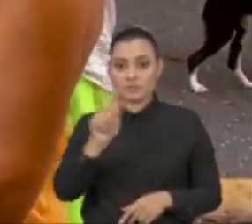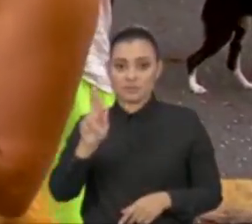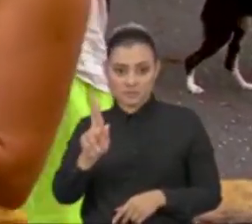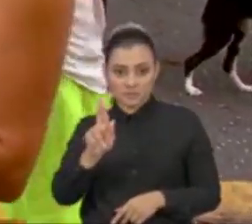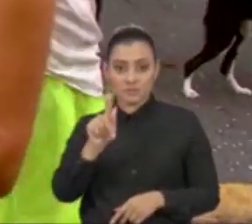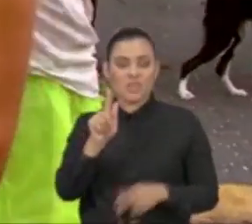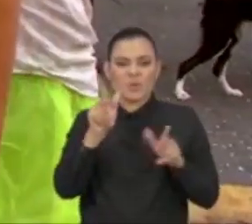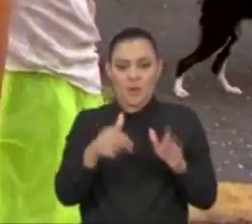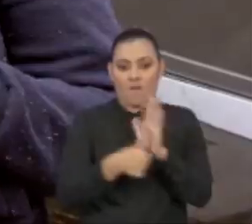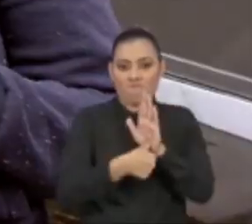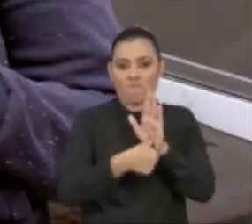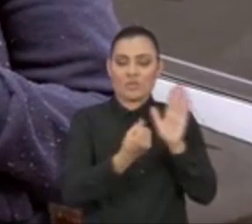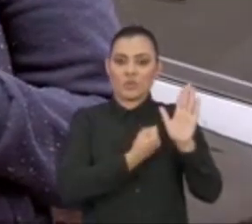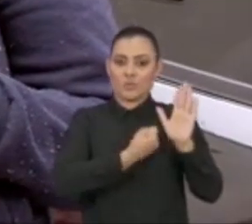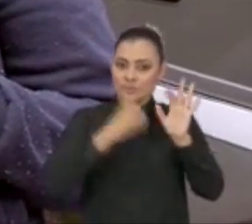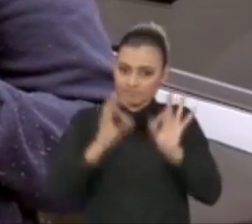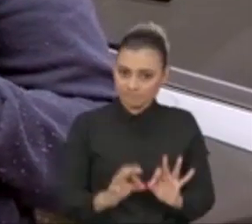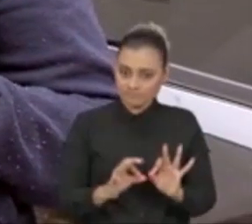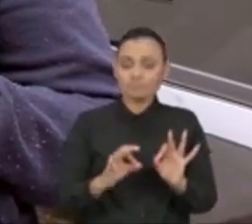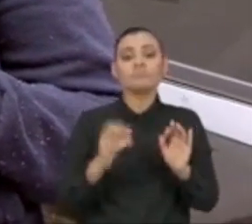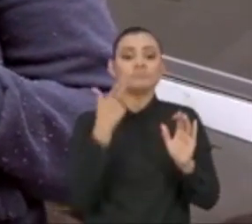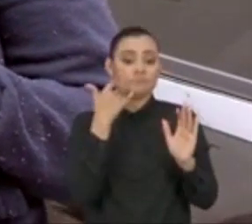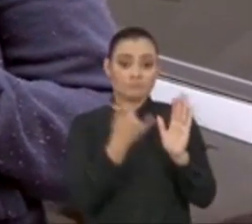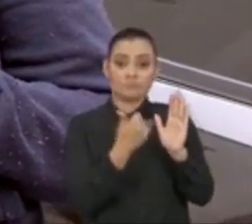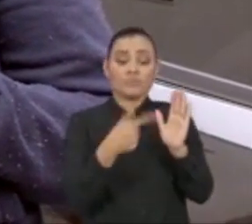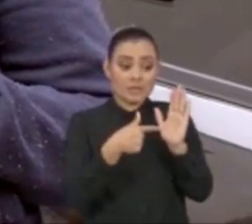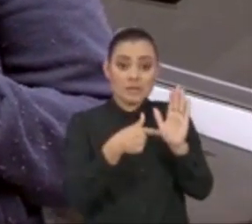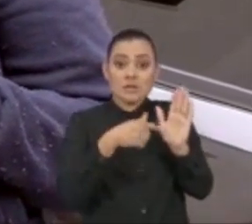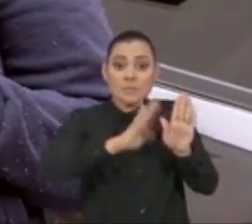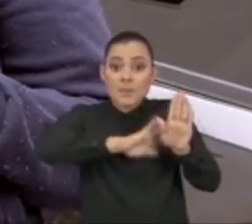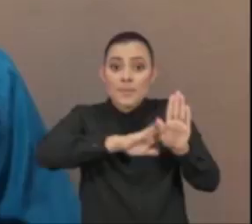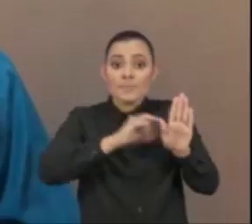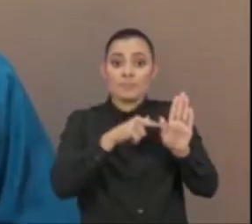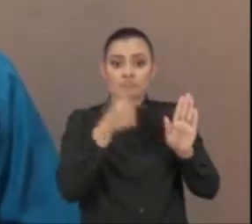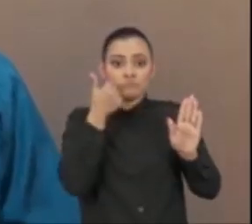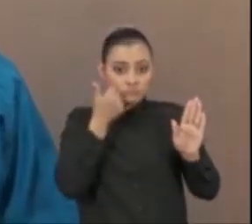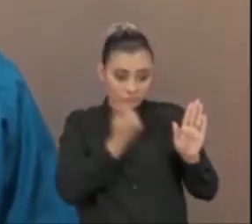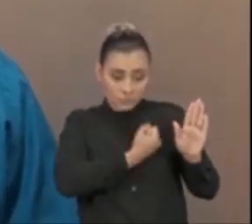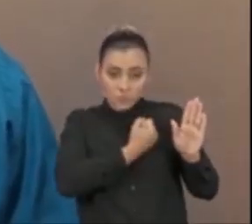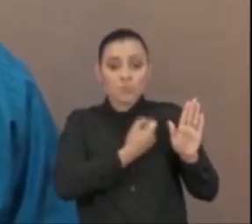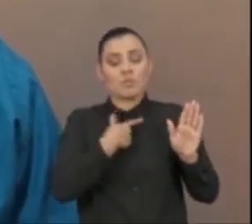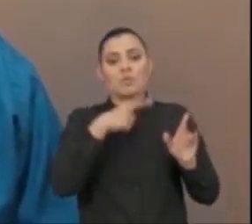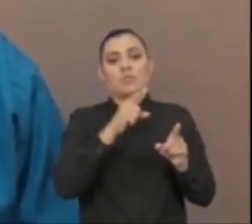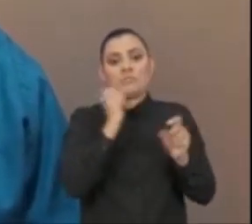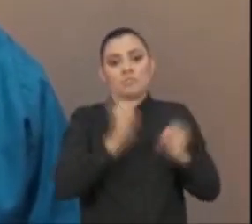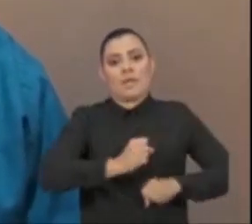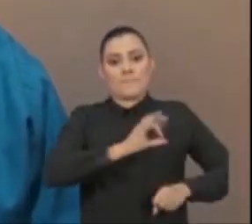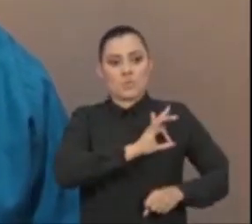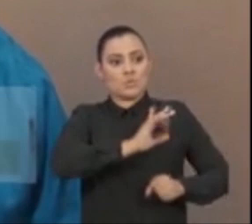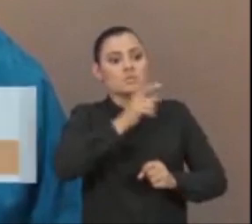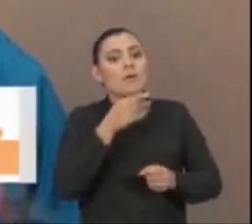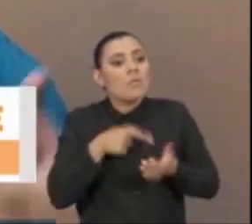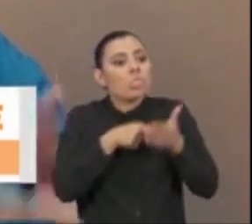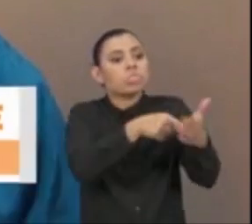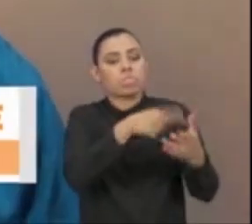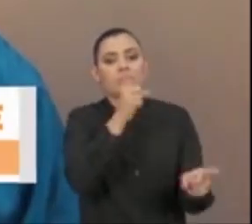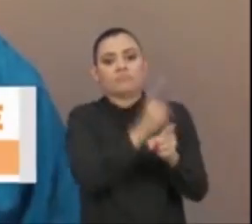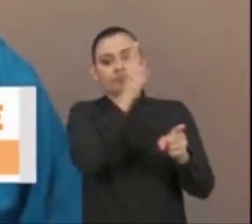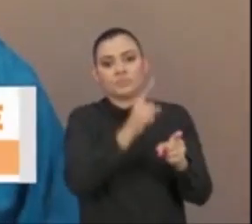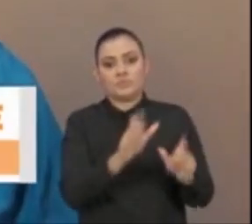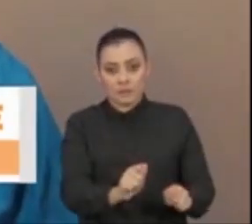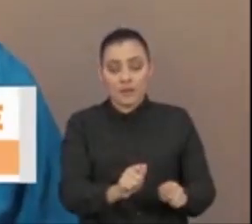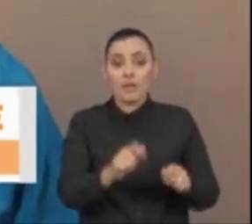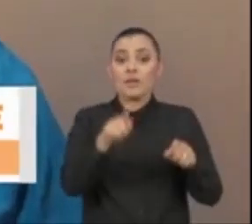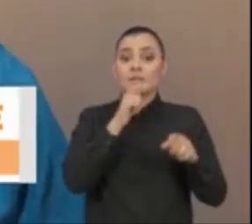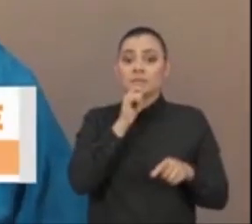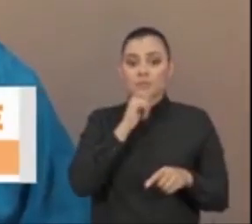será registrado no boletim de ocorrência após um roubo ou furto. Tanto os documentos como o celular devem ser colocados na parte da